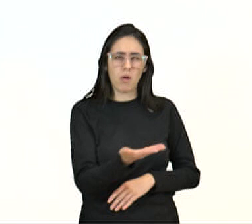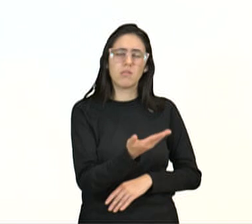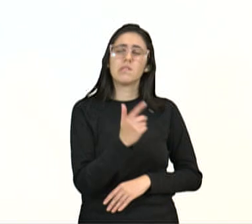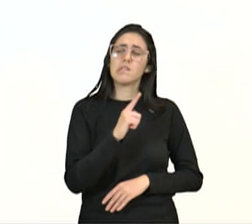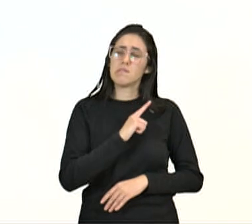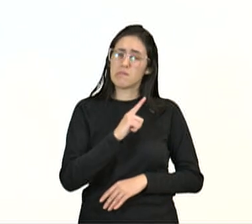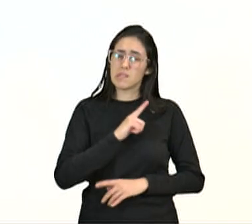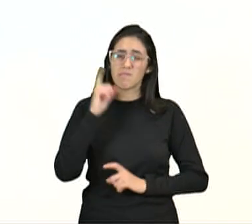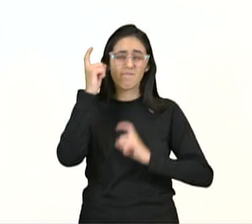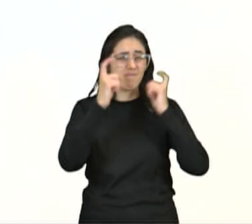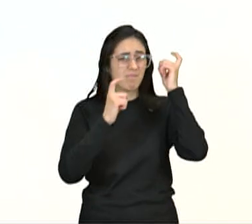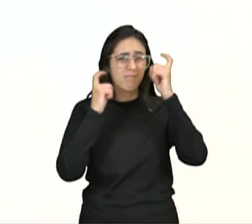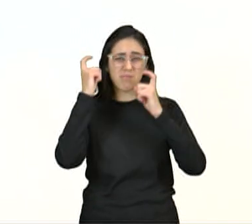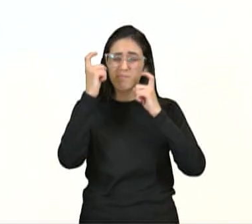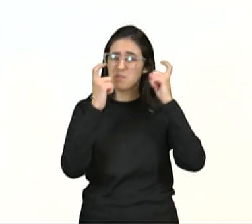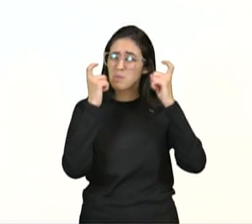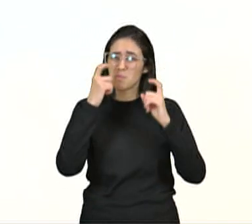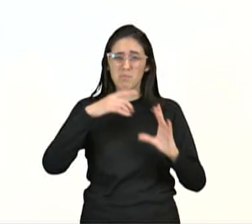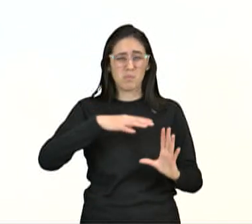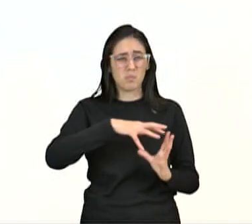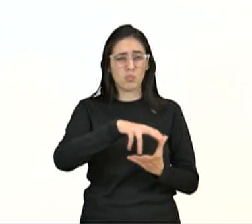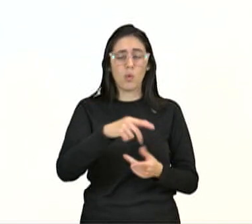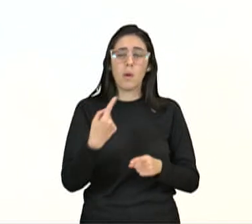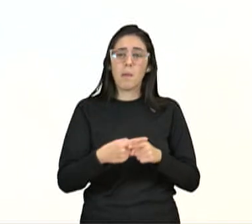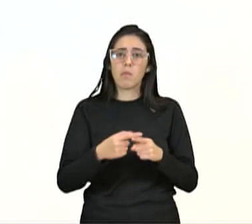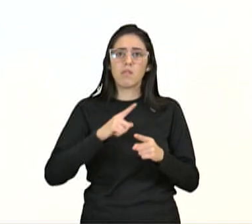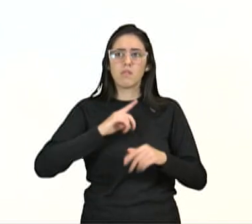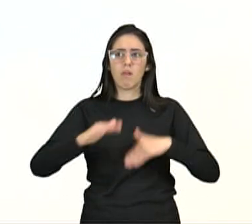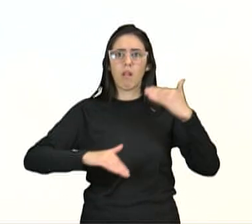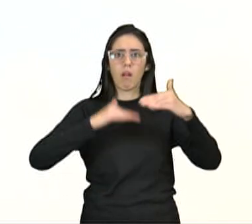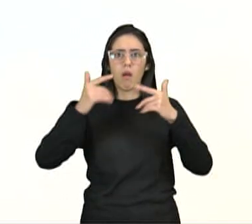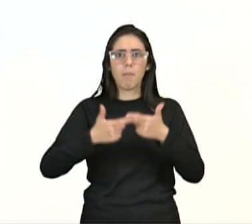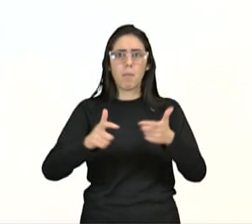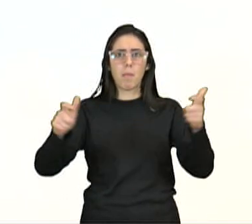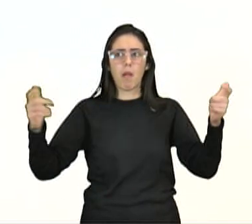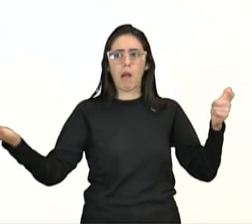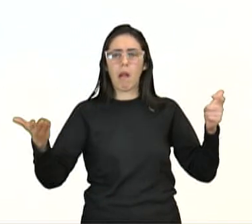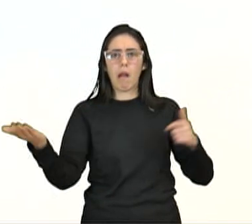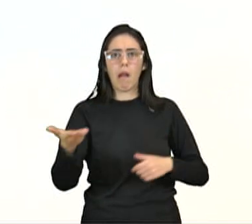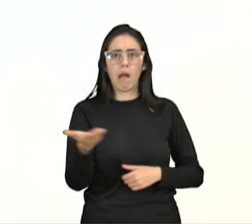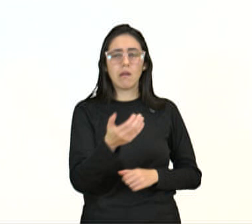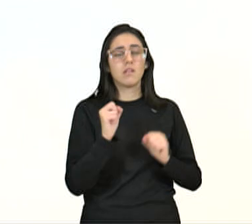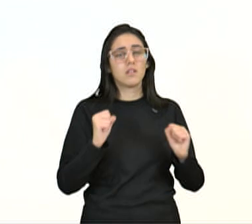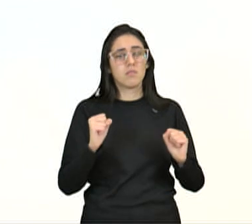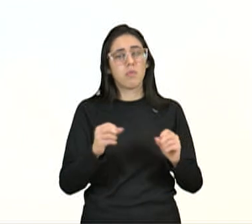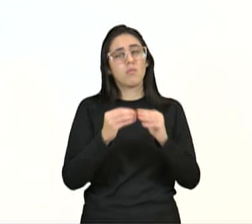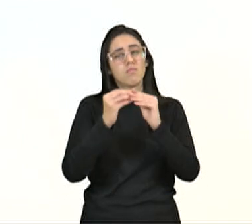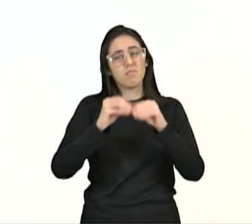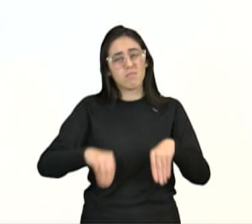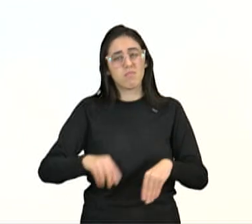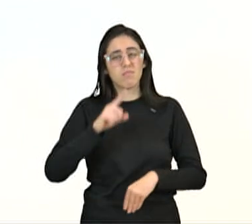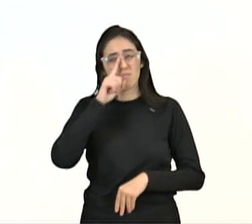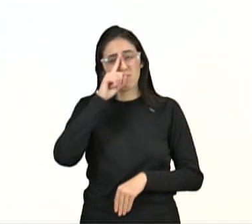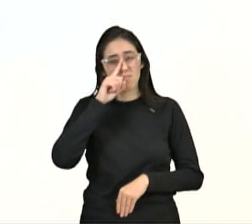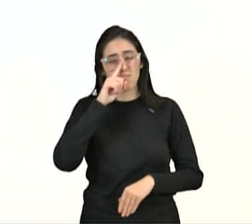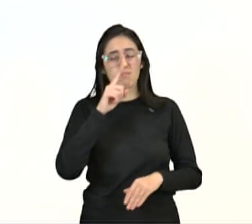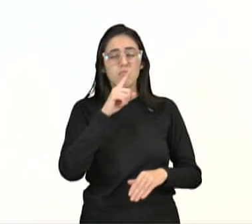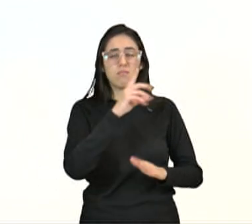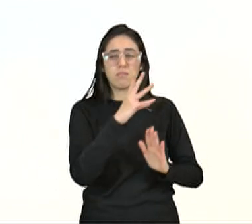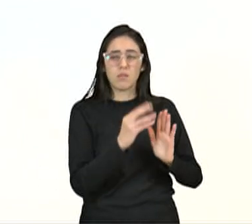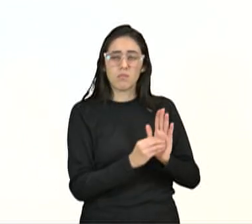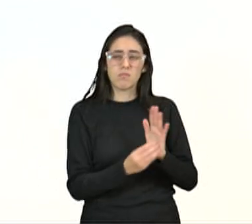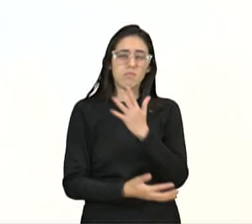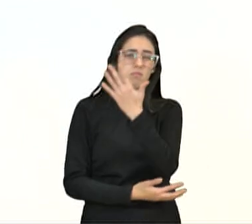maiores preocupações da humanidade, pois o seu avanço poderá intensificar o processo de remoção da floresta, remoção